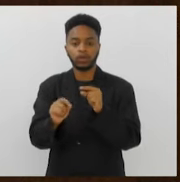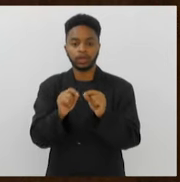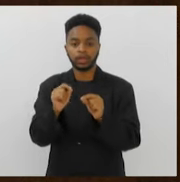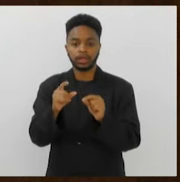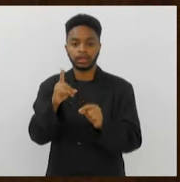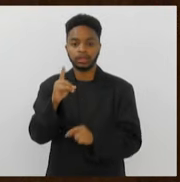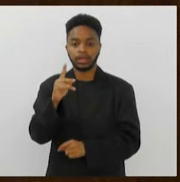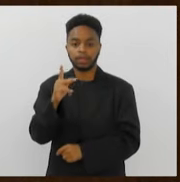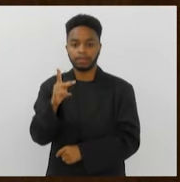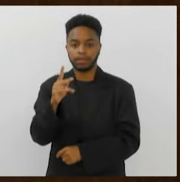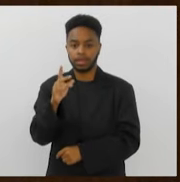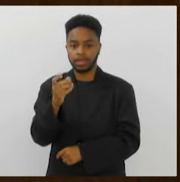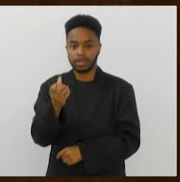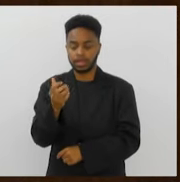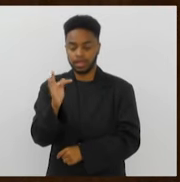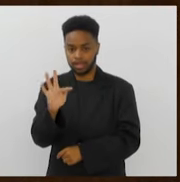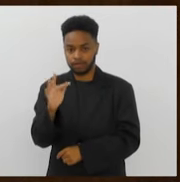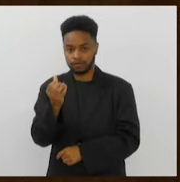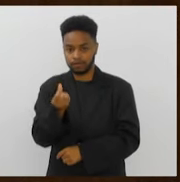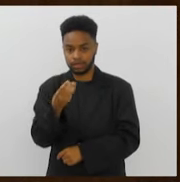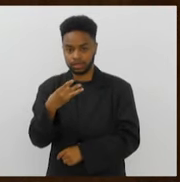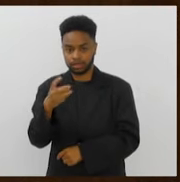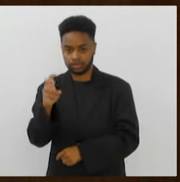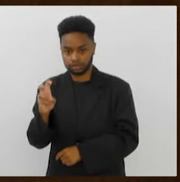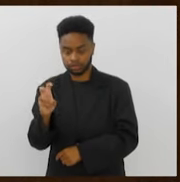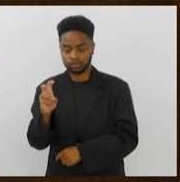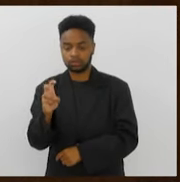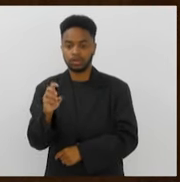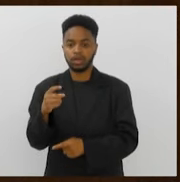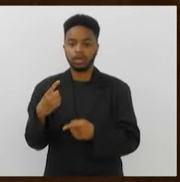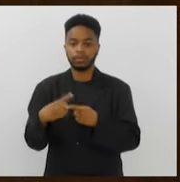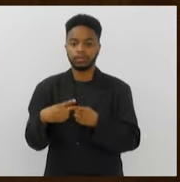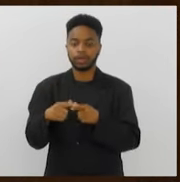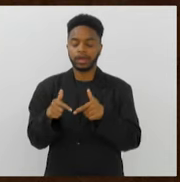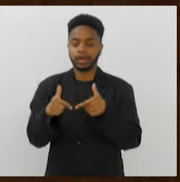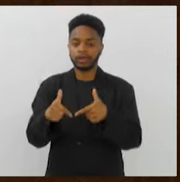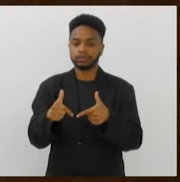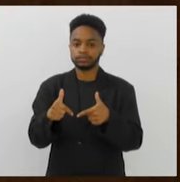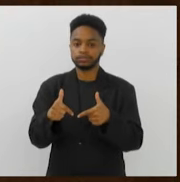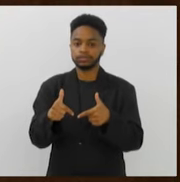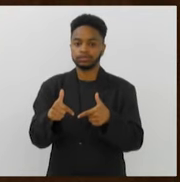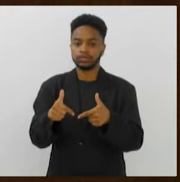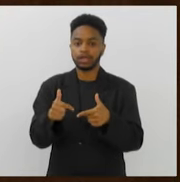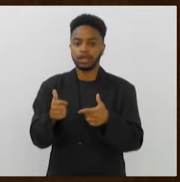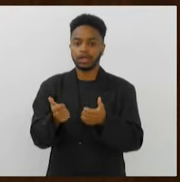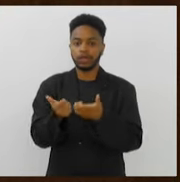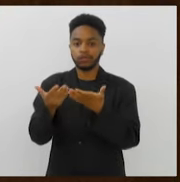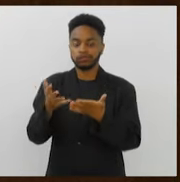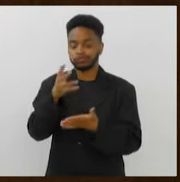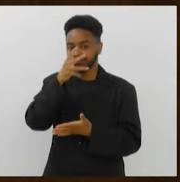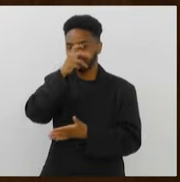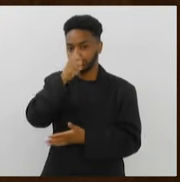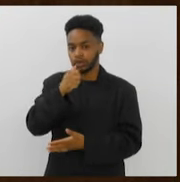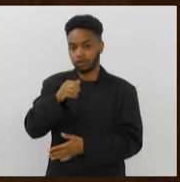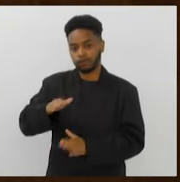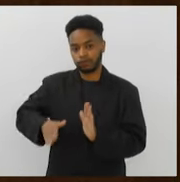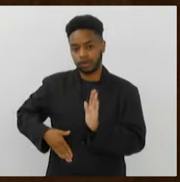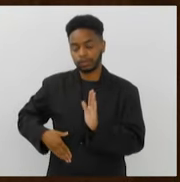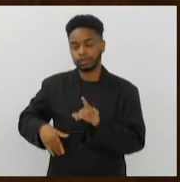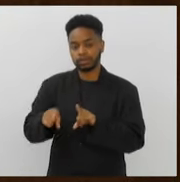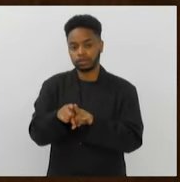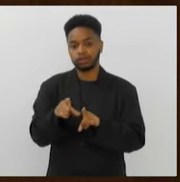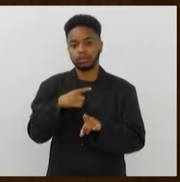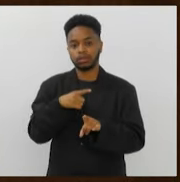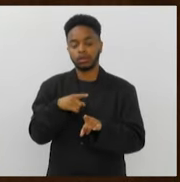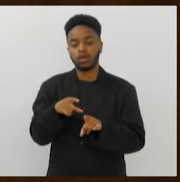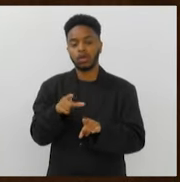DPF 635, a qual proíbe essas operações, dando salvo-conduto a vagabundo. Tivemos dois... O outro policial do BOPE